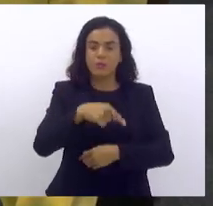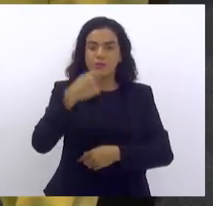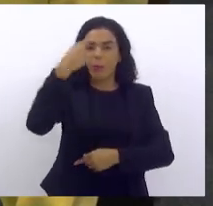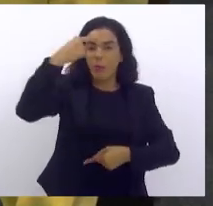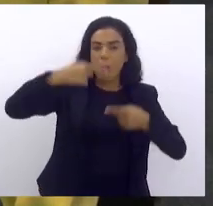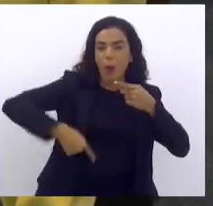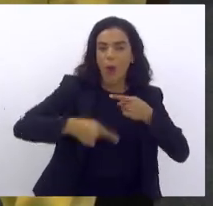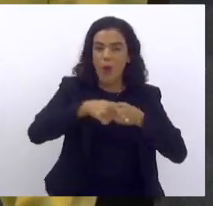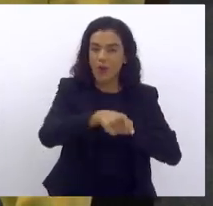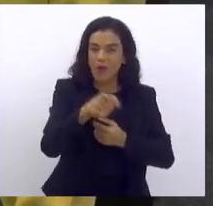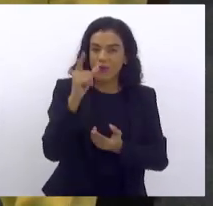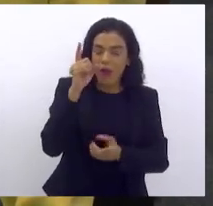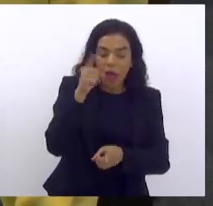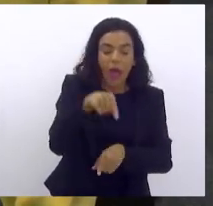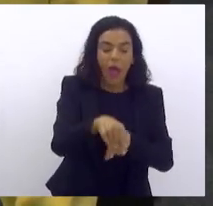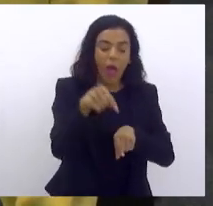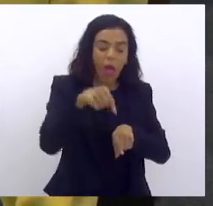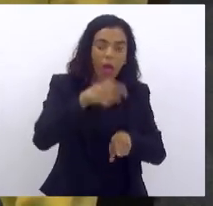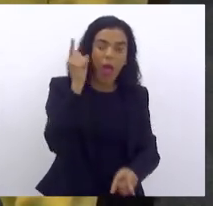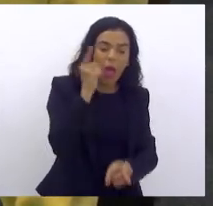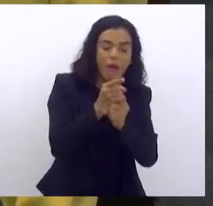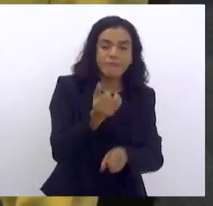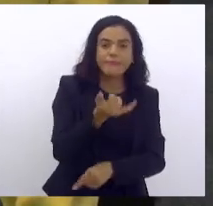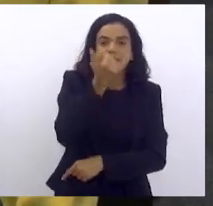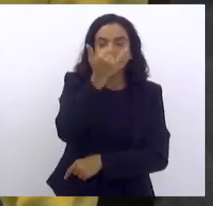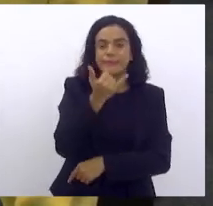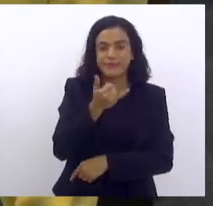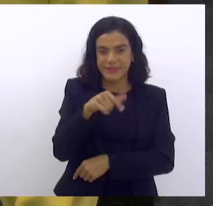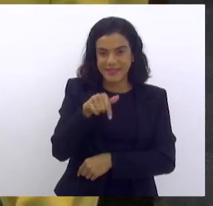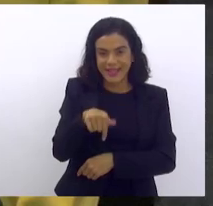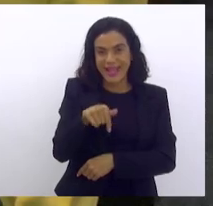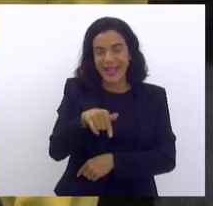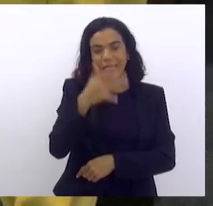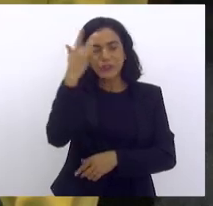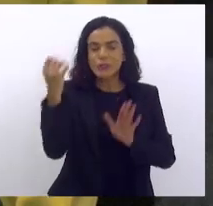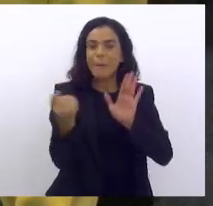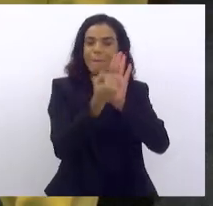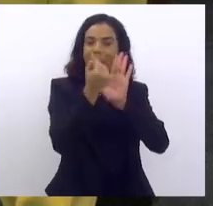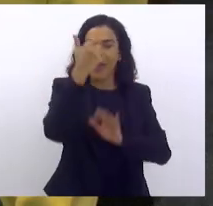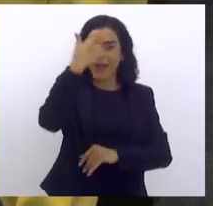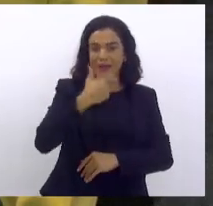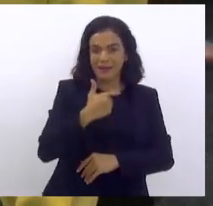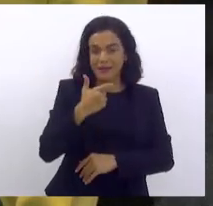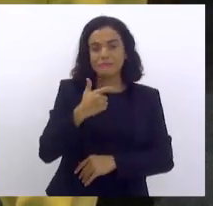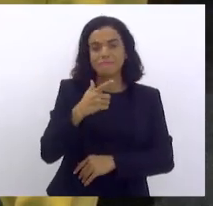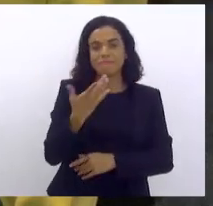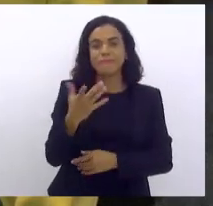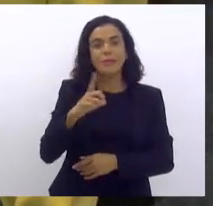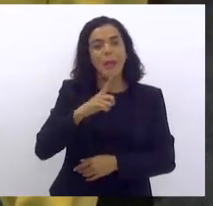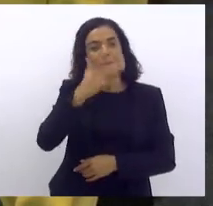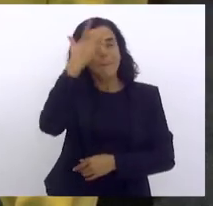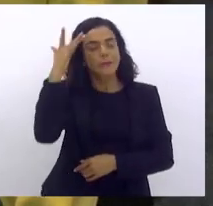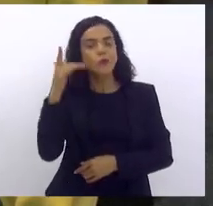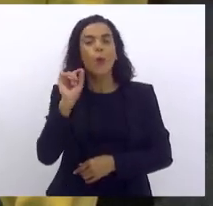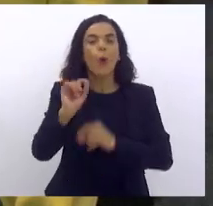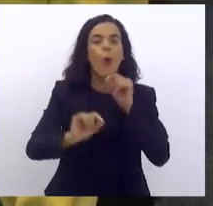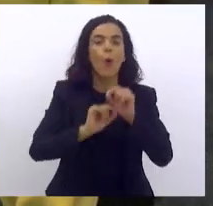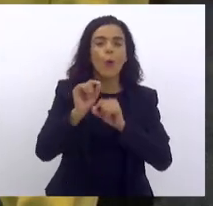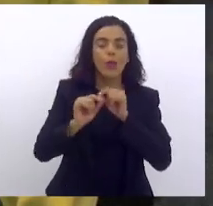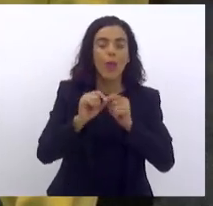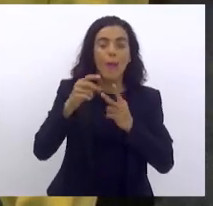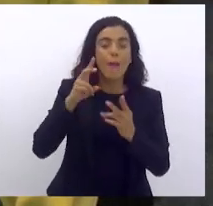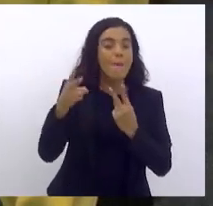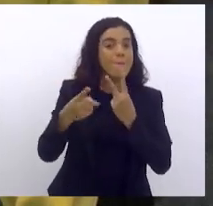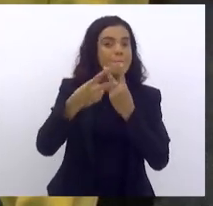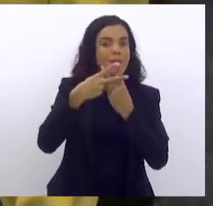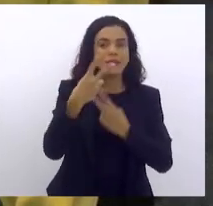equivocado. Isso destrói a vida das pessoas, isso deixa marcas, né? Temos casos onde a pessoa ficou presa